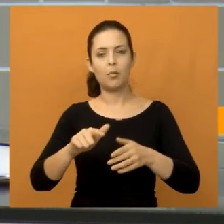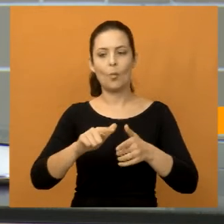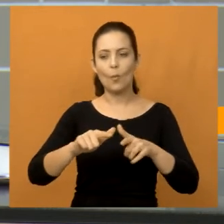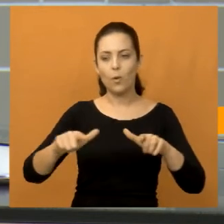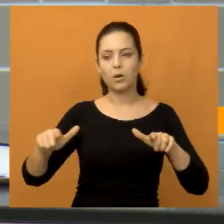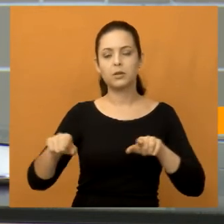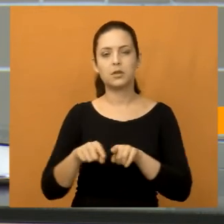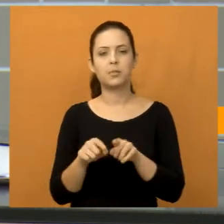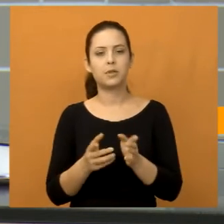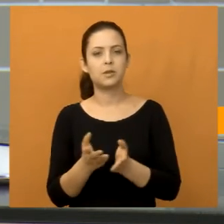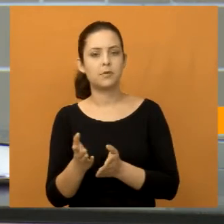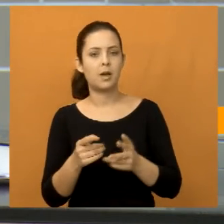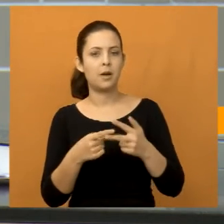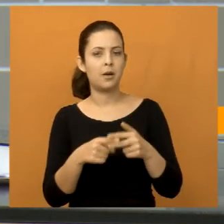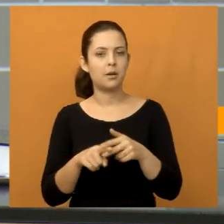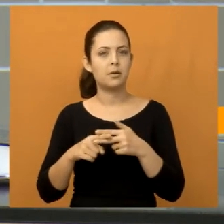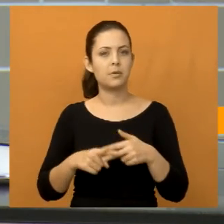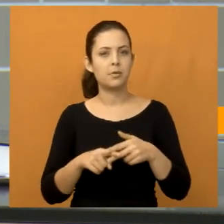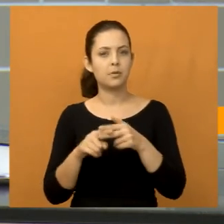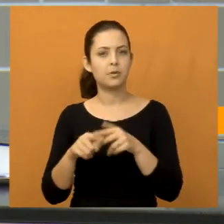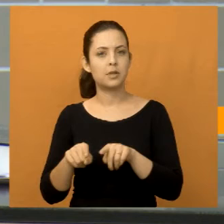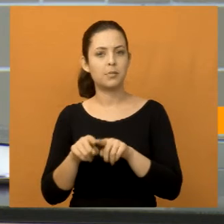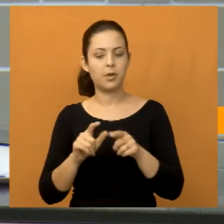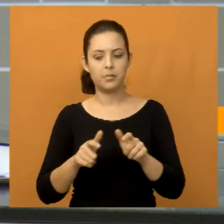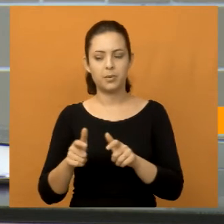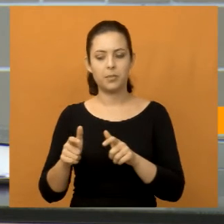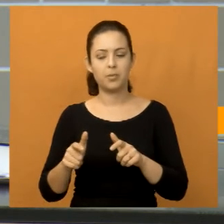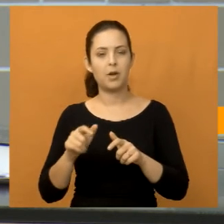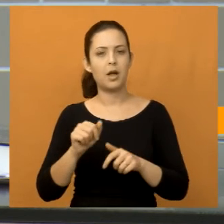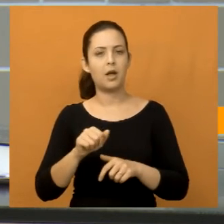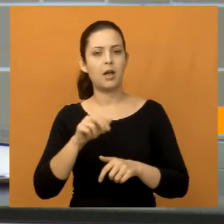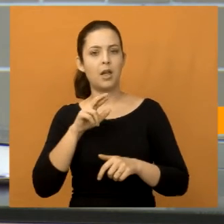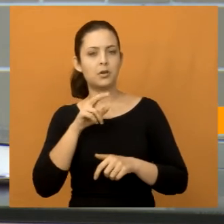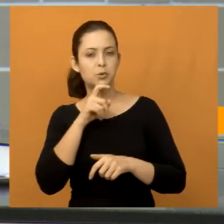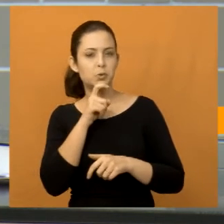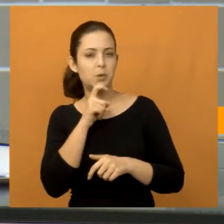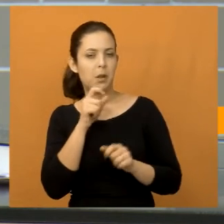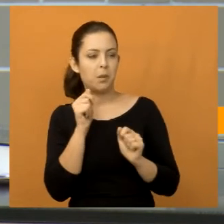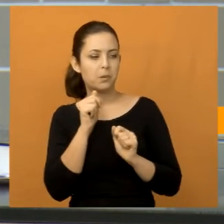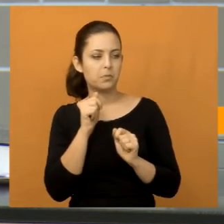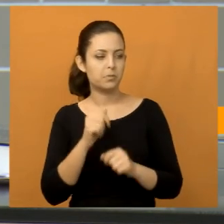passando por serviços de manutenção em aparelhos de ar-condicionado.